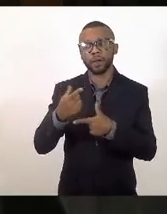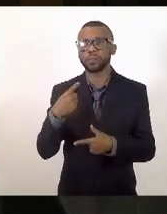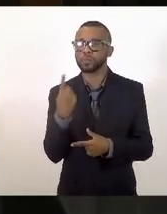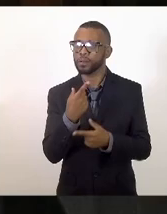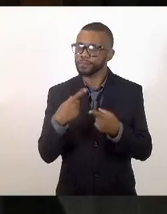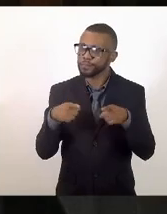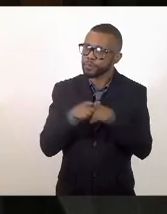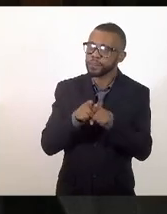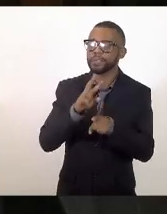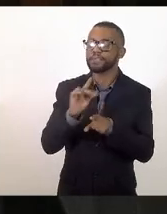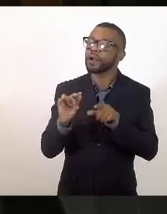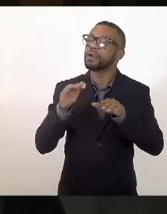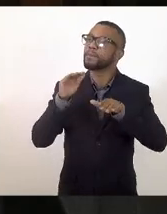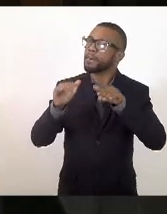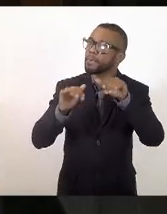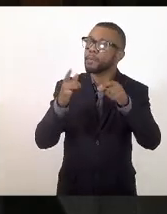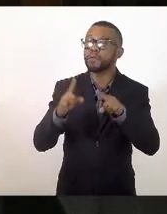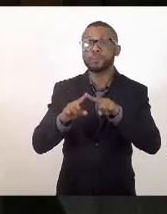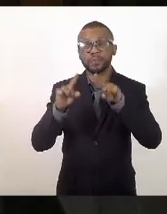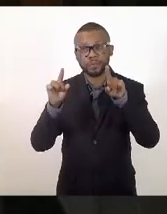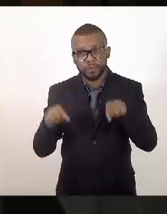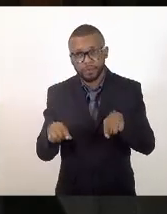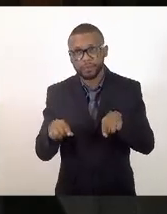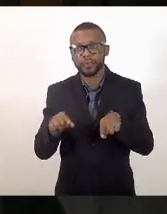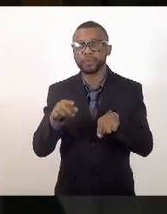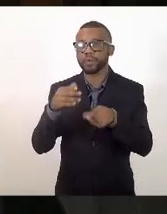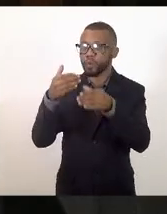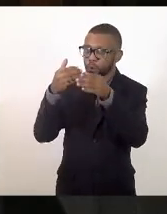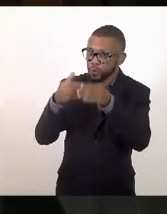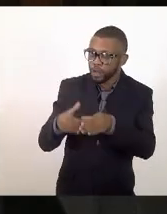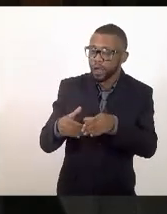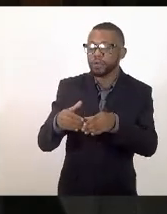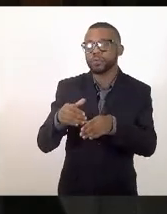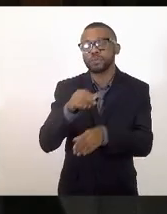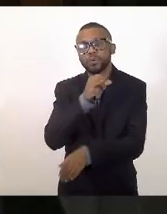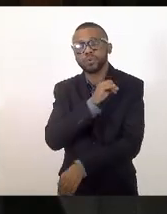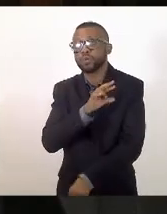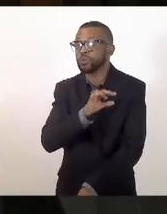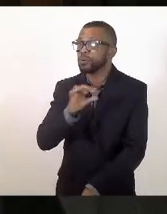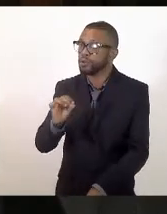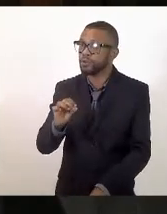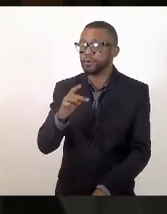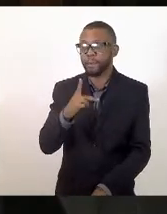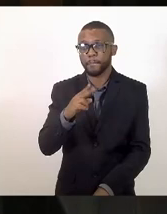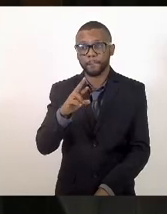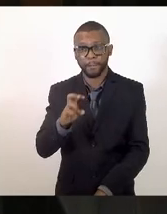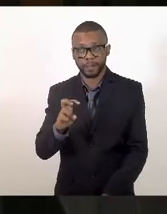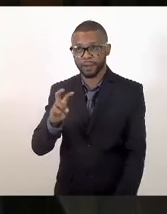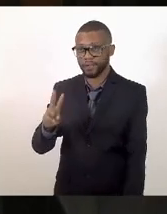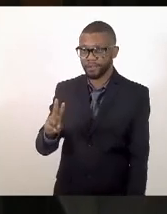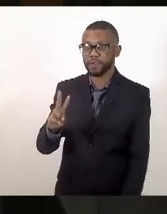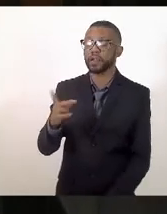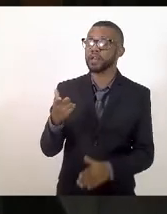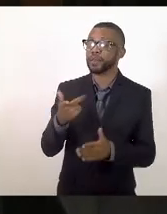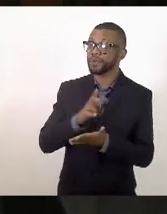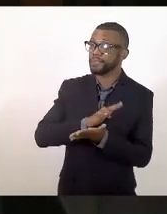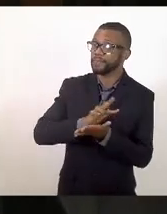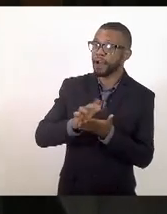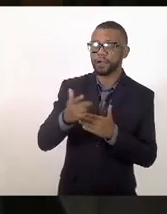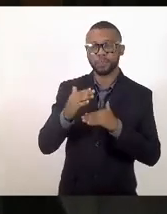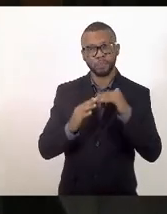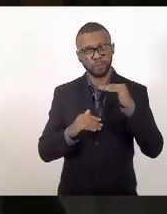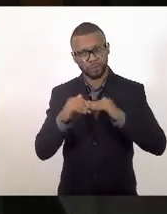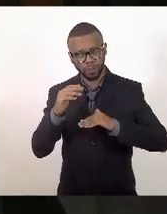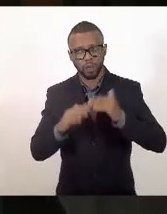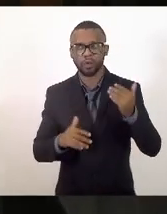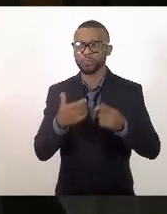a convocação daqueles servidores que serão servidores concursados do Rio Previdência e muitas outras carreiras do Estado nesse momento de